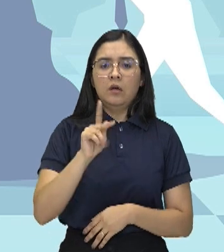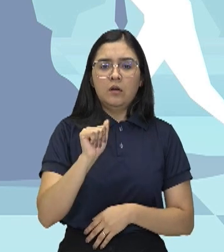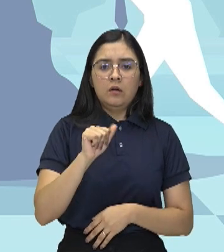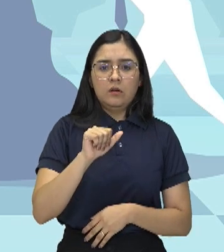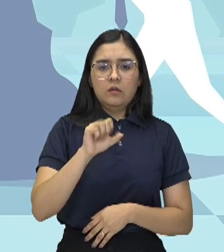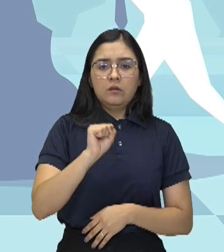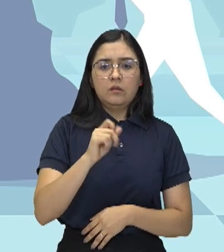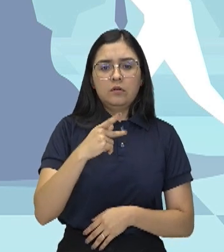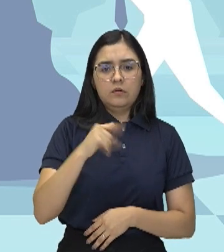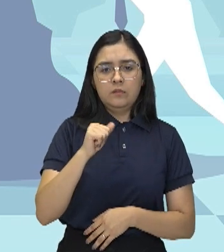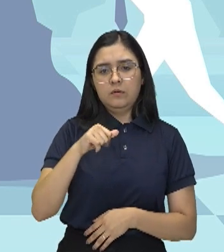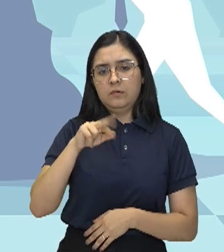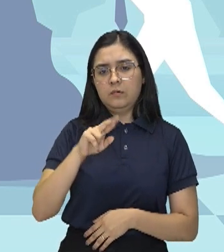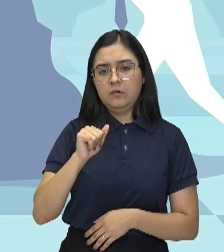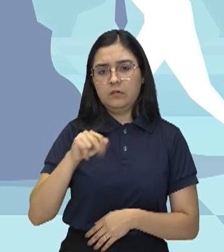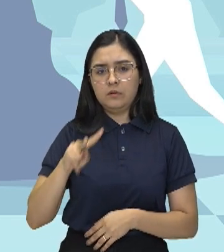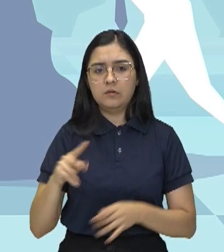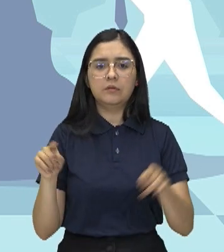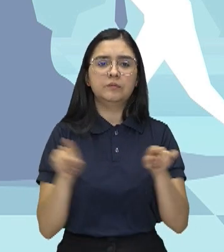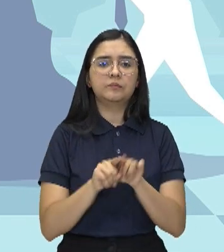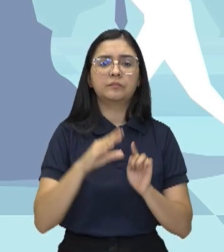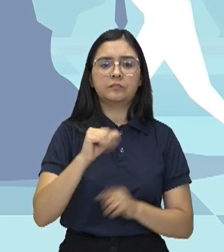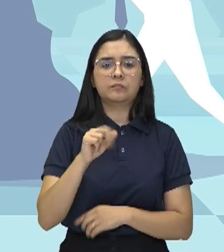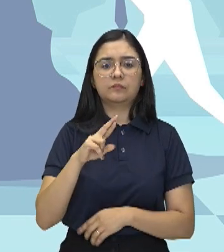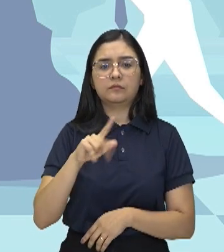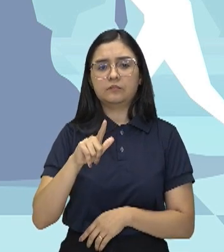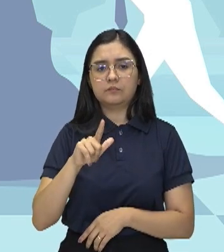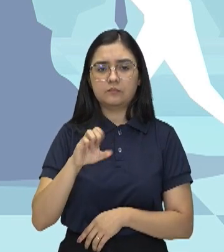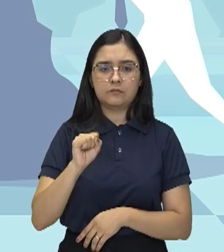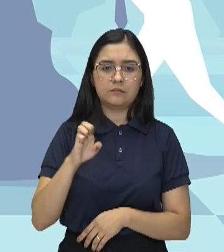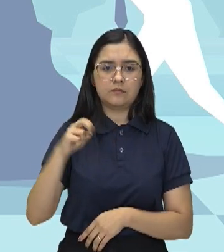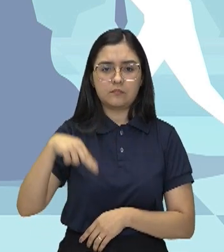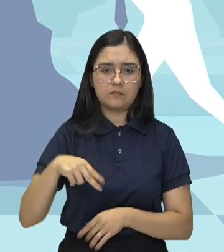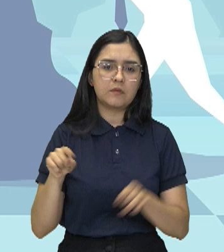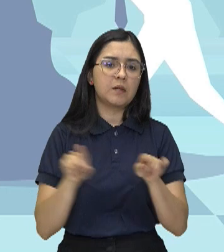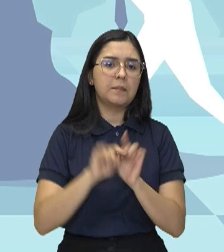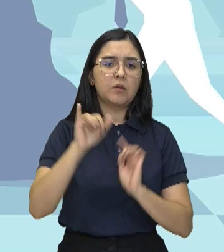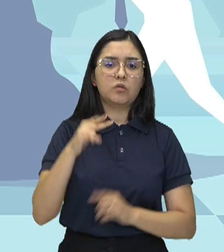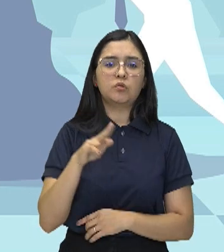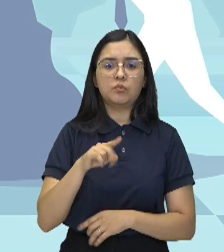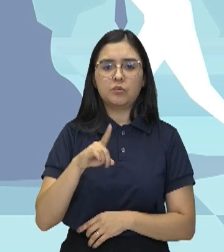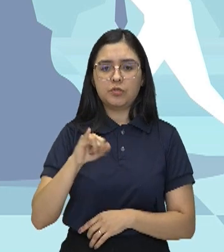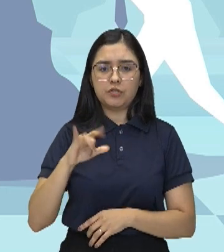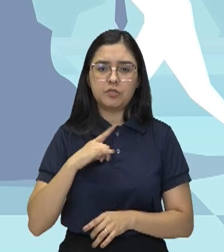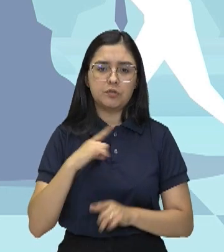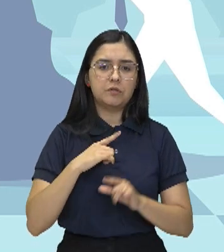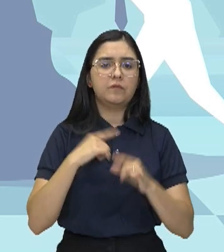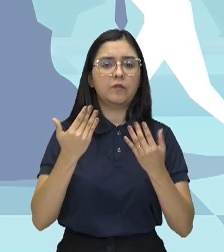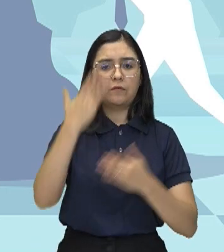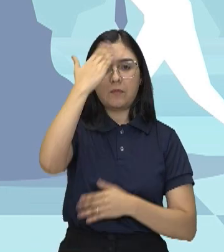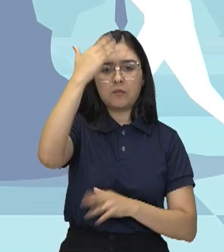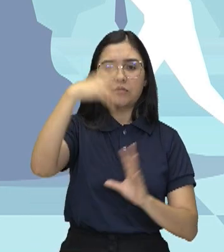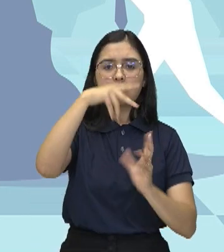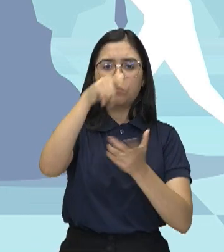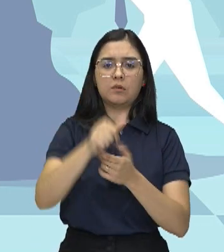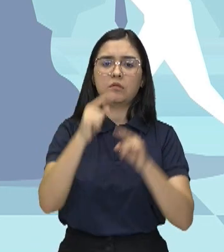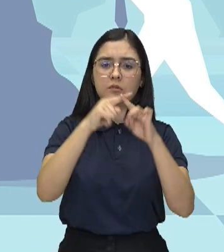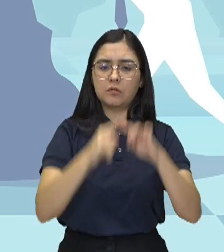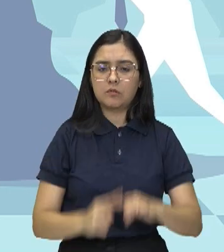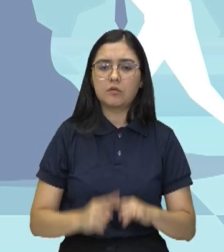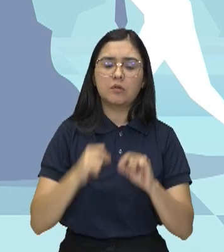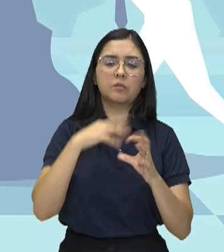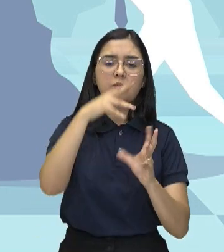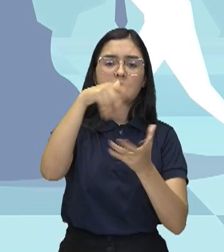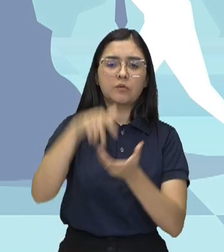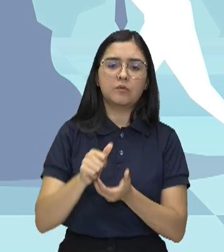Judith Polgar tornaram-se figuras conhecidas globalmente. Torneios como o Campeonato Mundial de Xadrez e o Grand